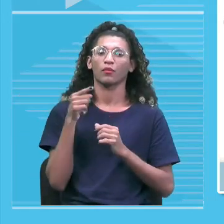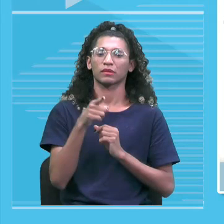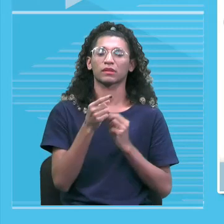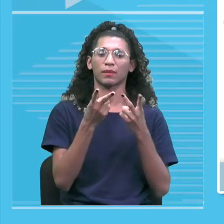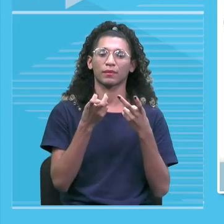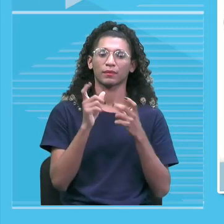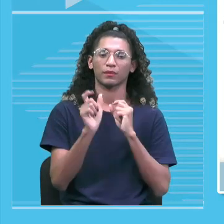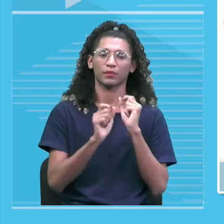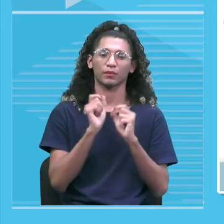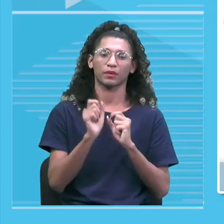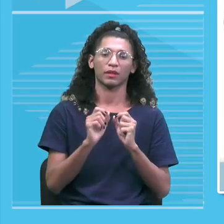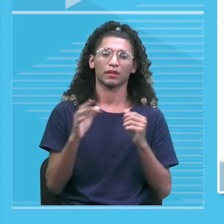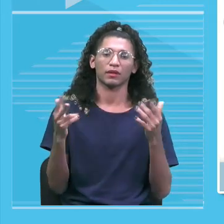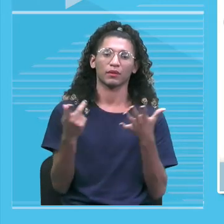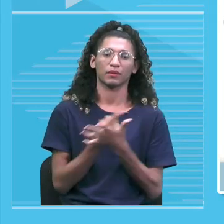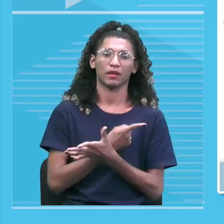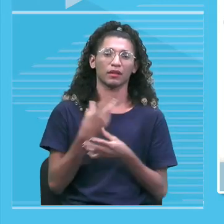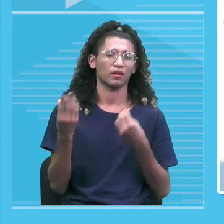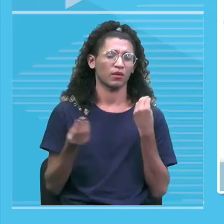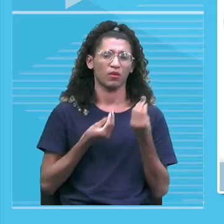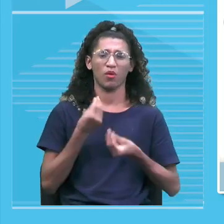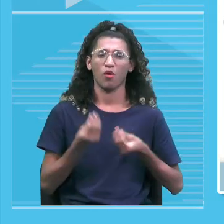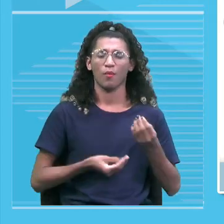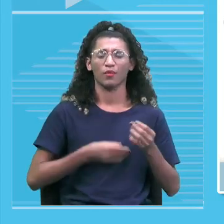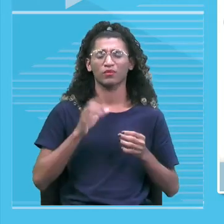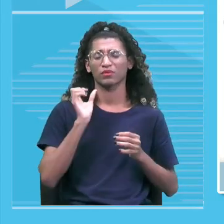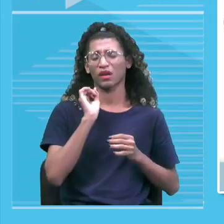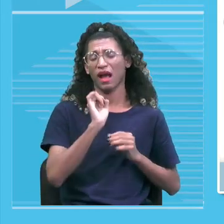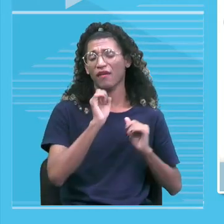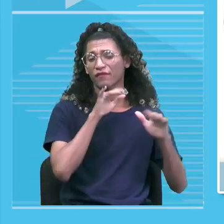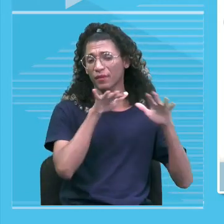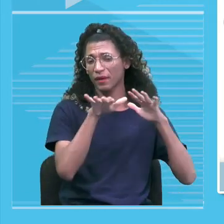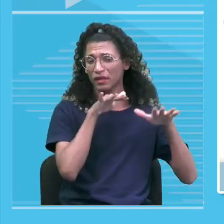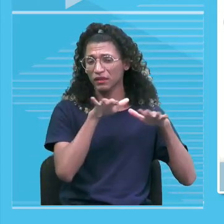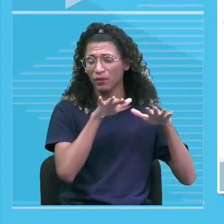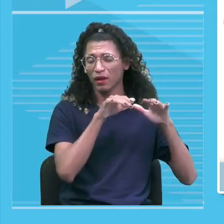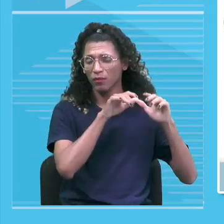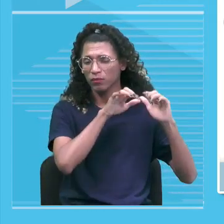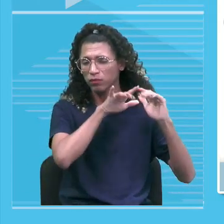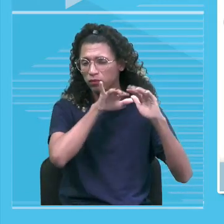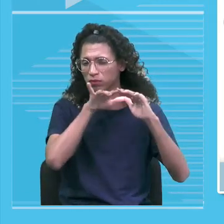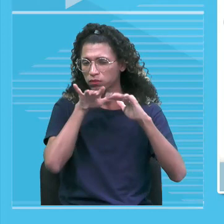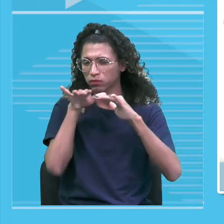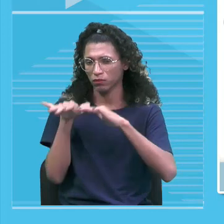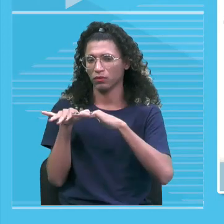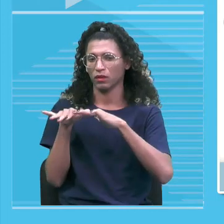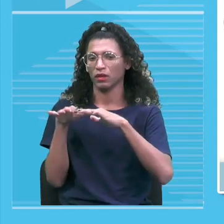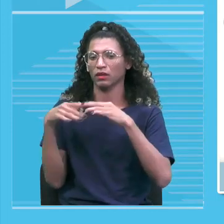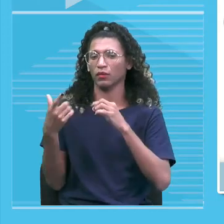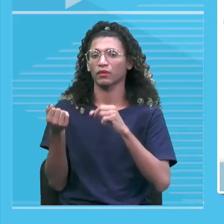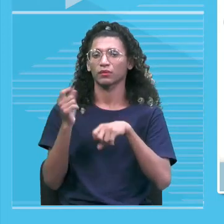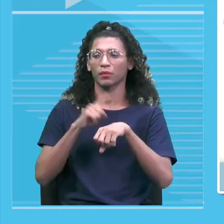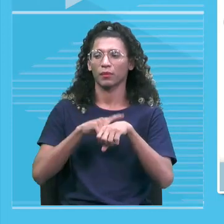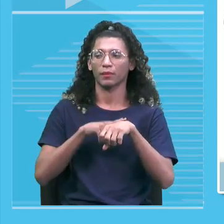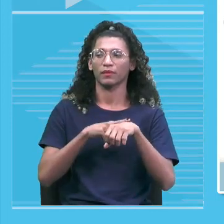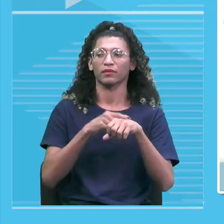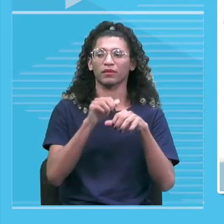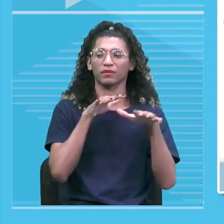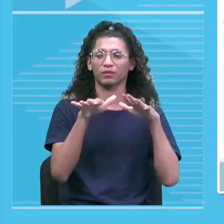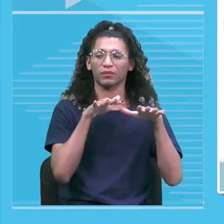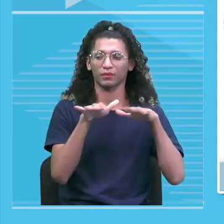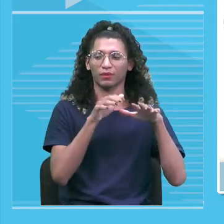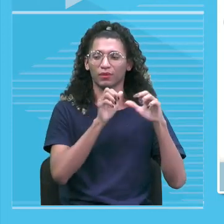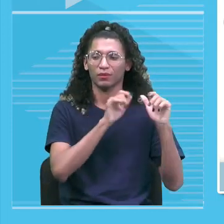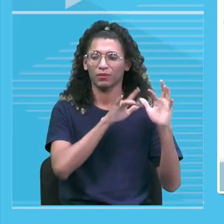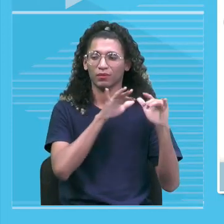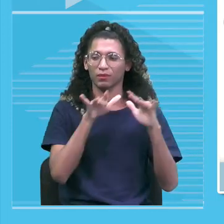percebendo que só ocorre uma transmissão dessa vibração e nessa transmissão da vibração eu